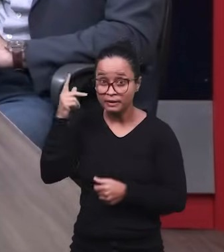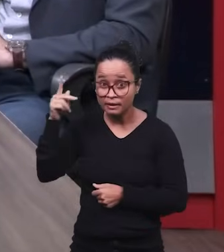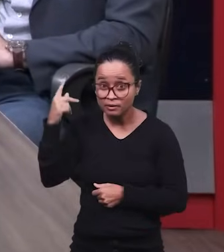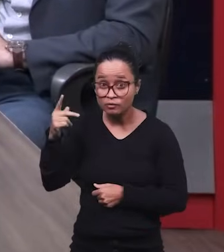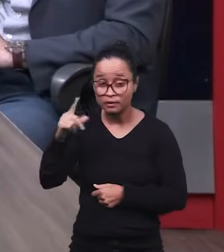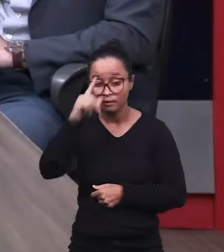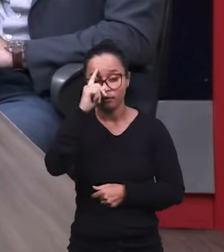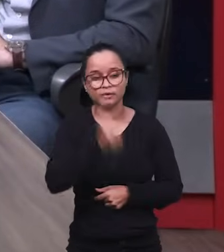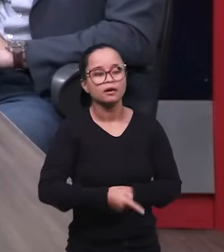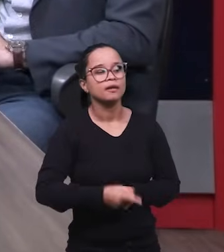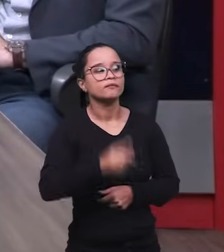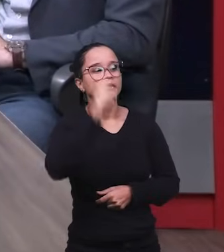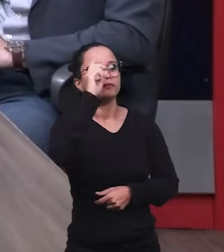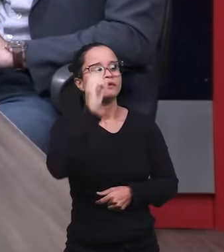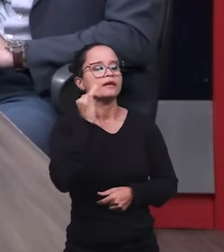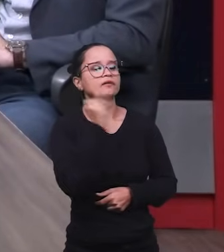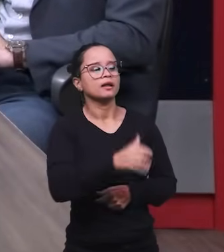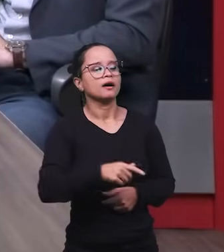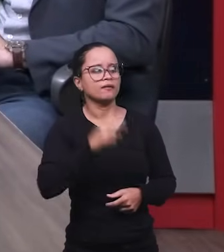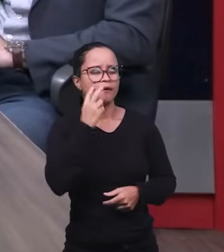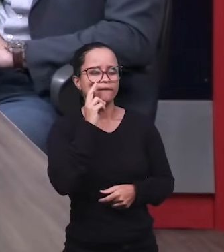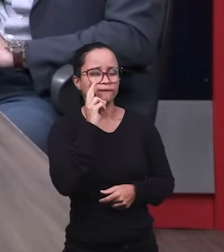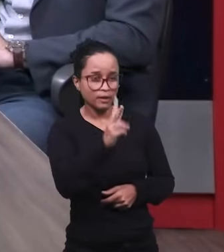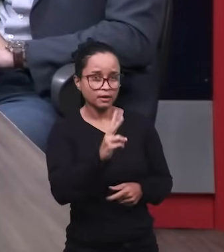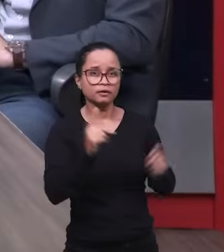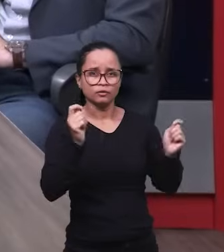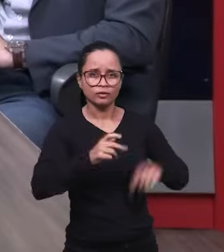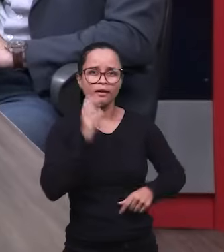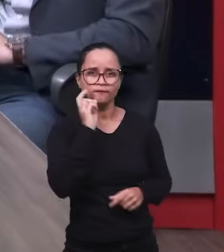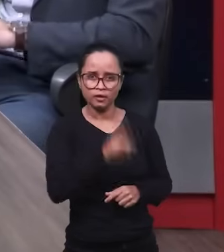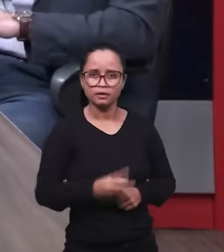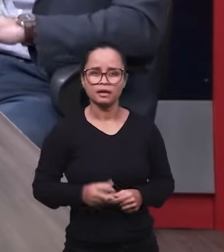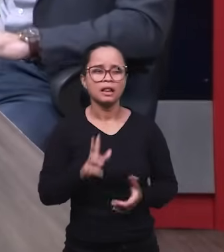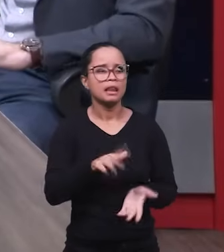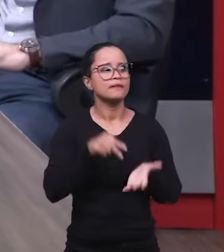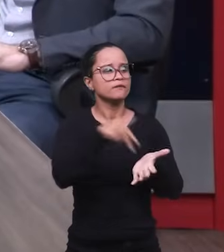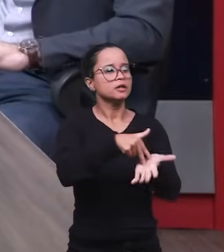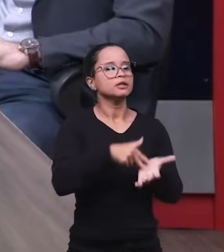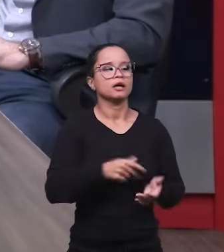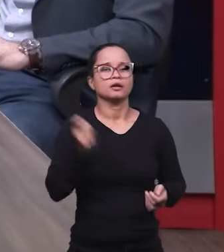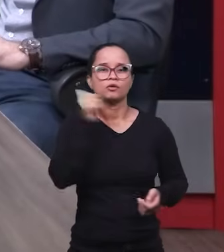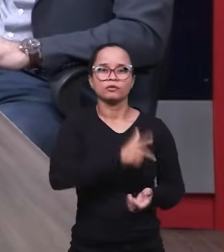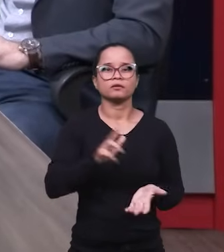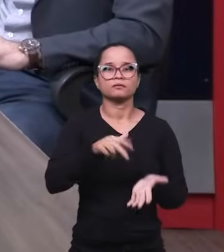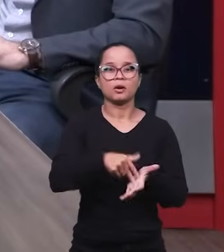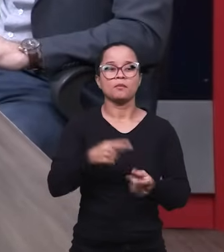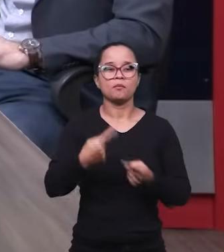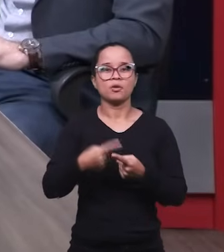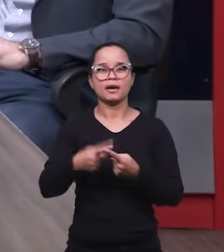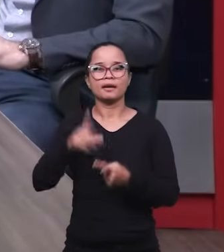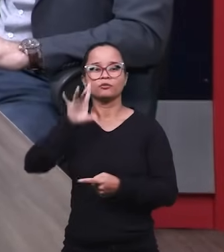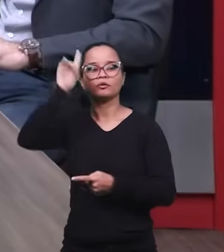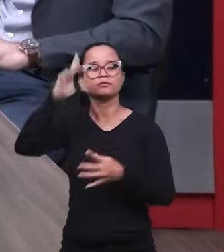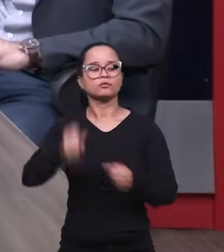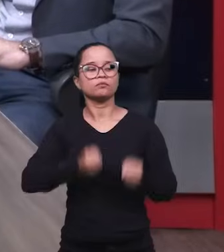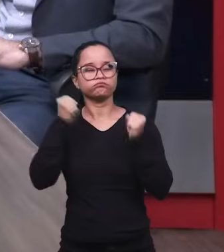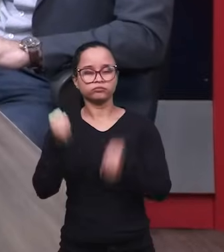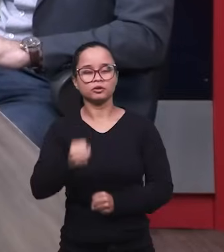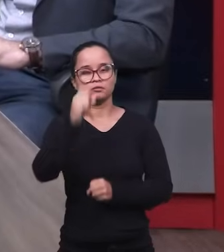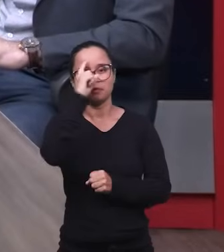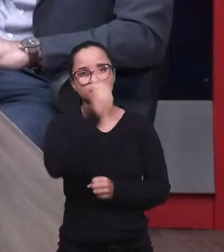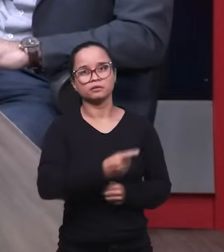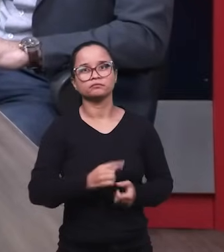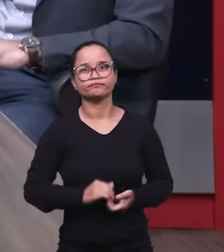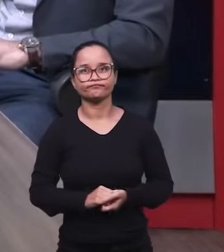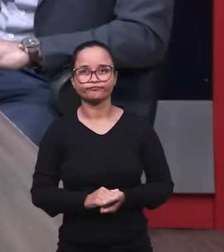vê, e a pessoa via, levanta, e a pessoa levantava, porque tudo estava sujeito à palavra de poder do nosso Deus. Amém, né? Amém,